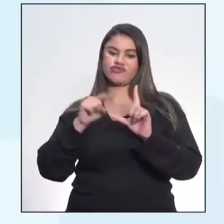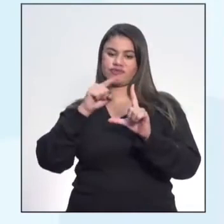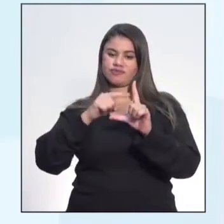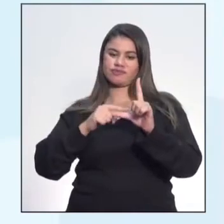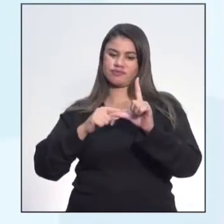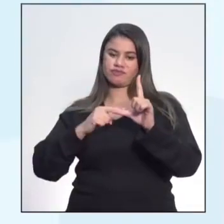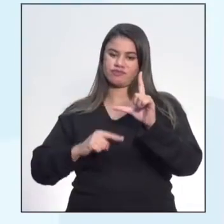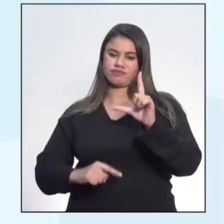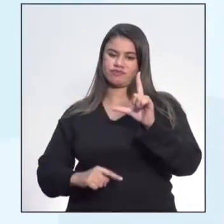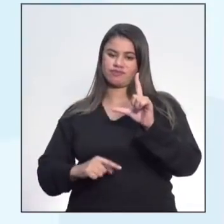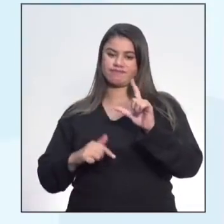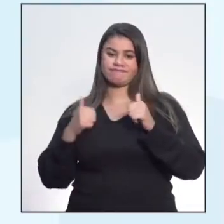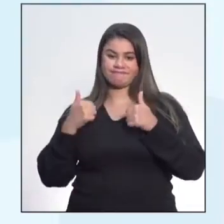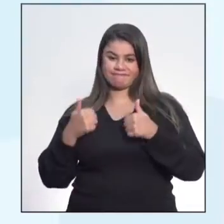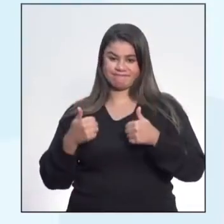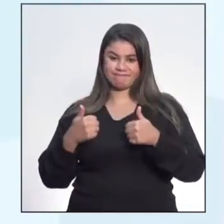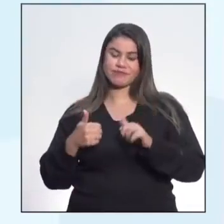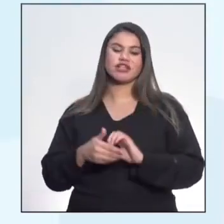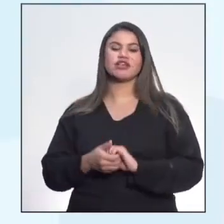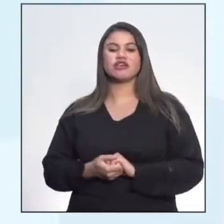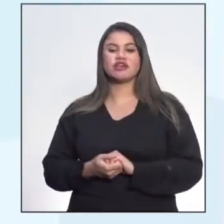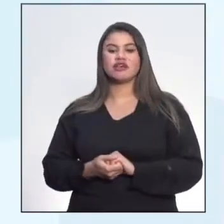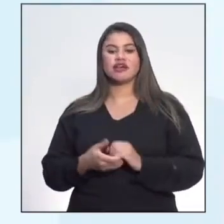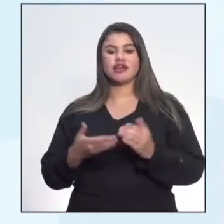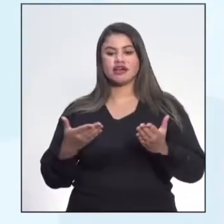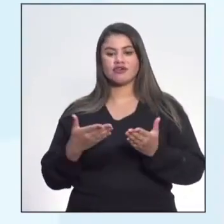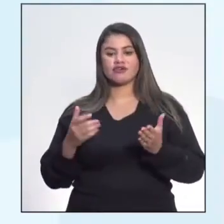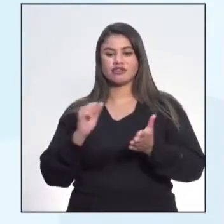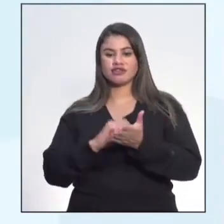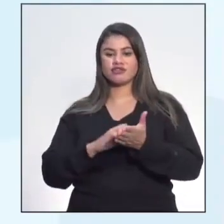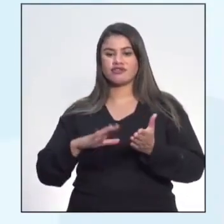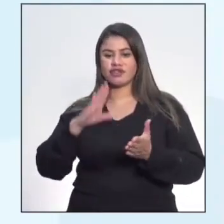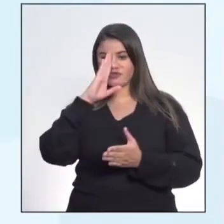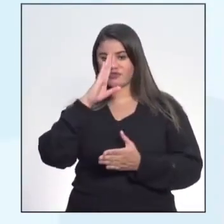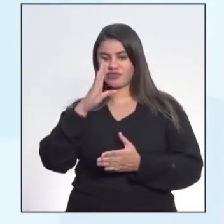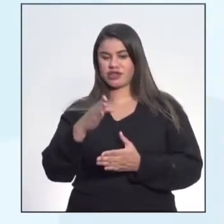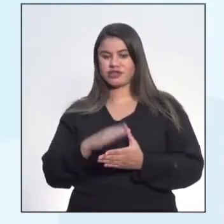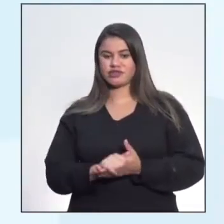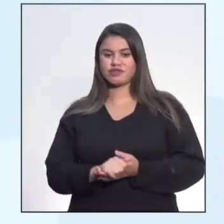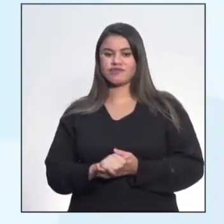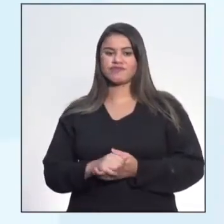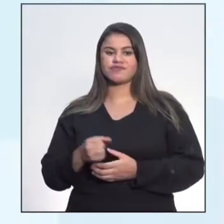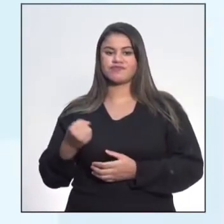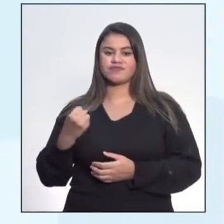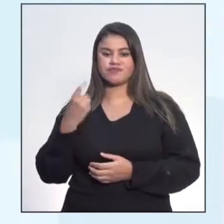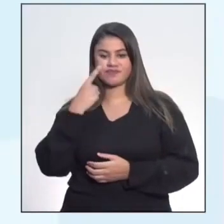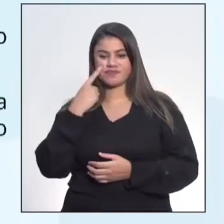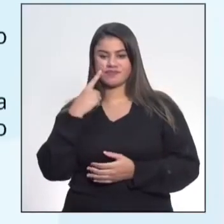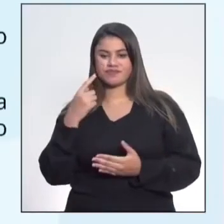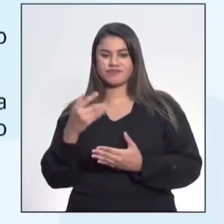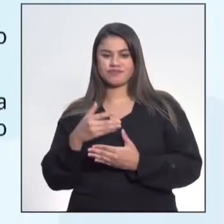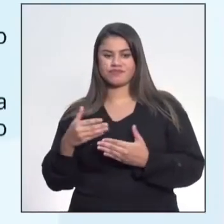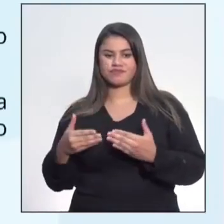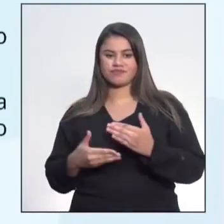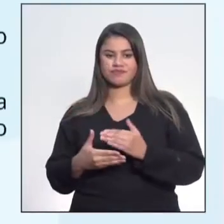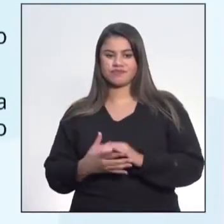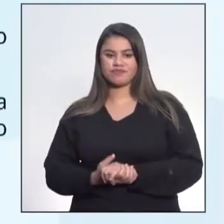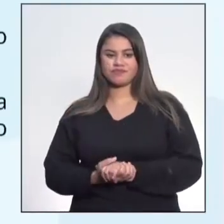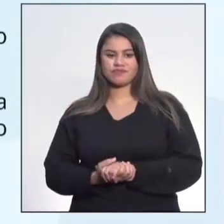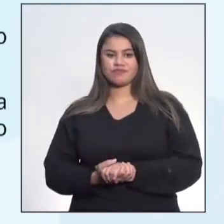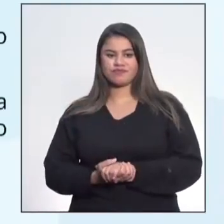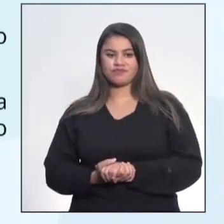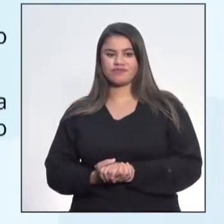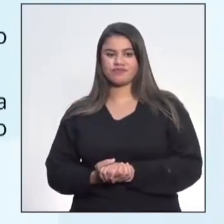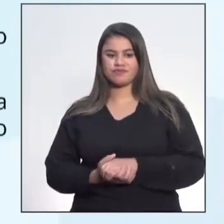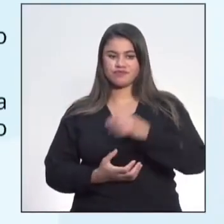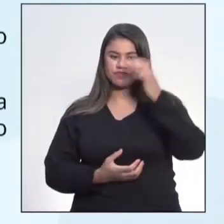estar abaixo. Tudo bem? Bom, esse eu vou passar uma atividade direto para vocês. Atividade 3, por favor. Bom, o que eu